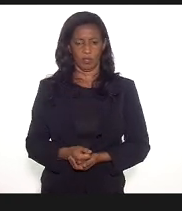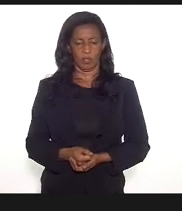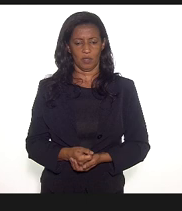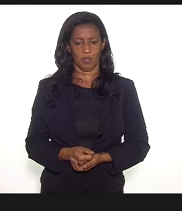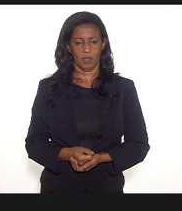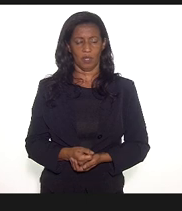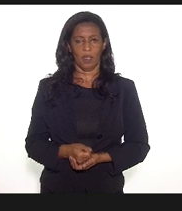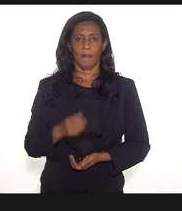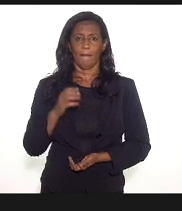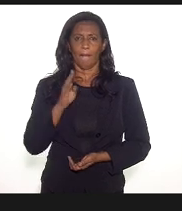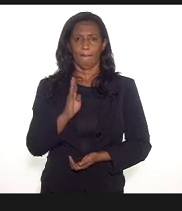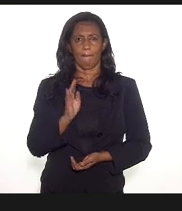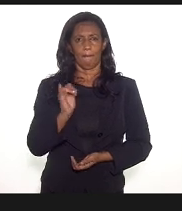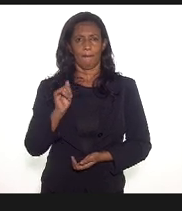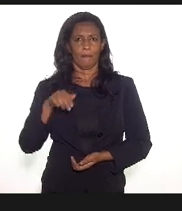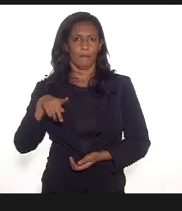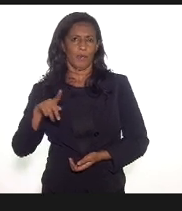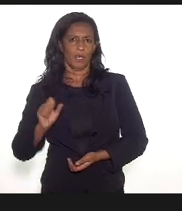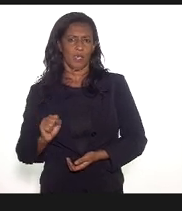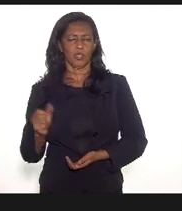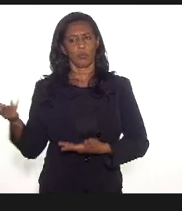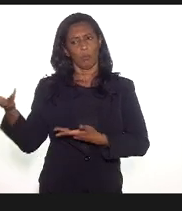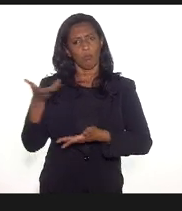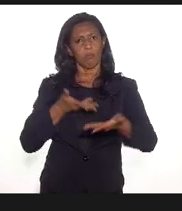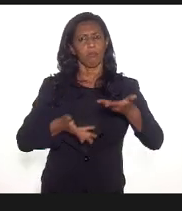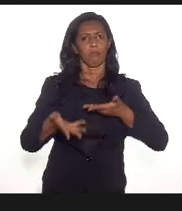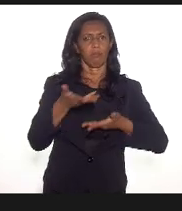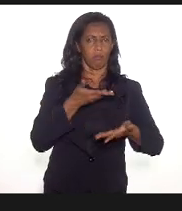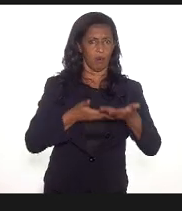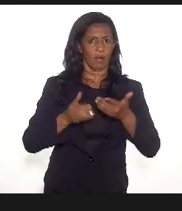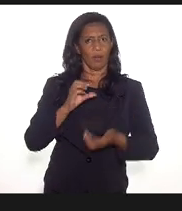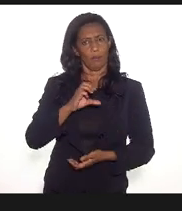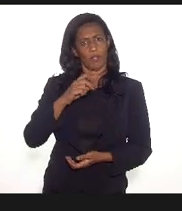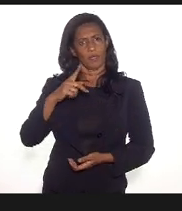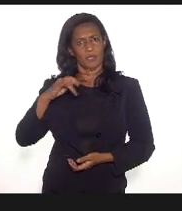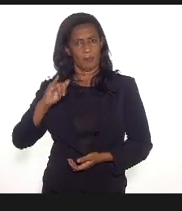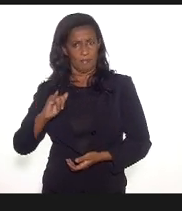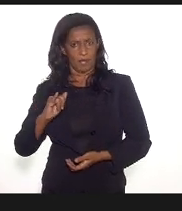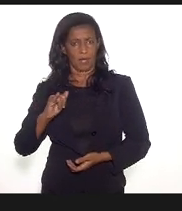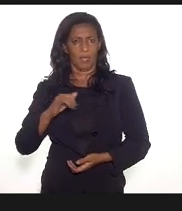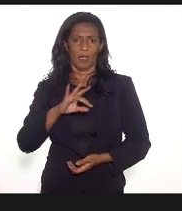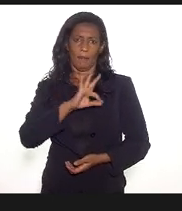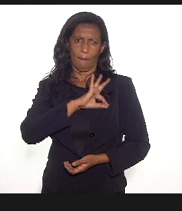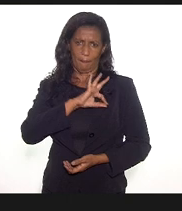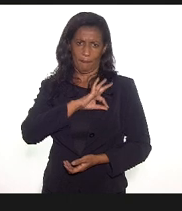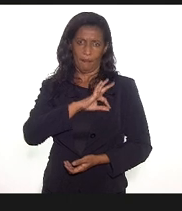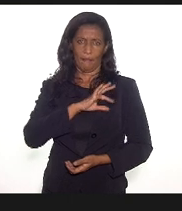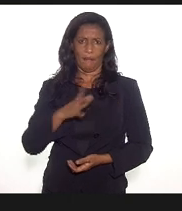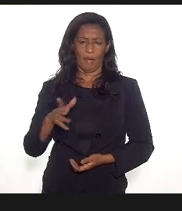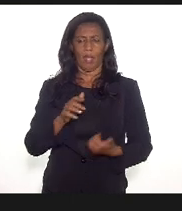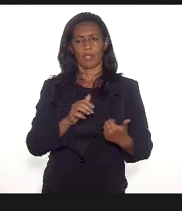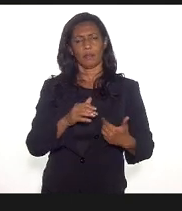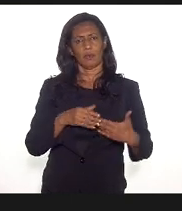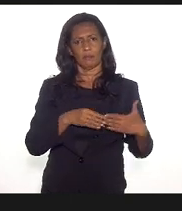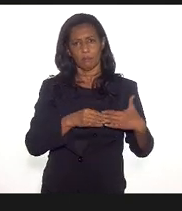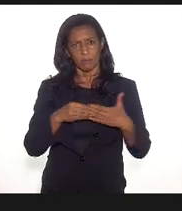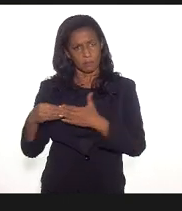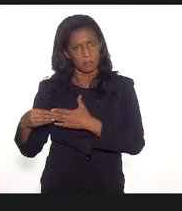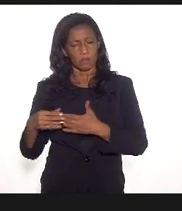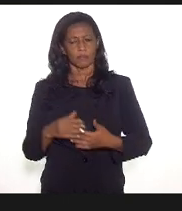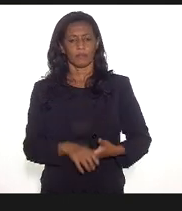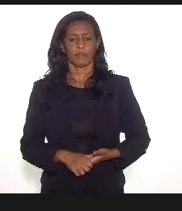enfim, bispos, para participar, porque é uma ampla, é uma CPI que a Marta tá conduzindo,